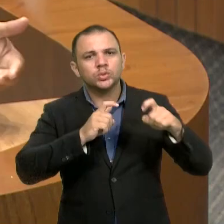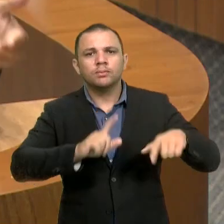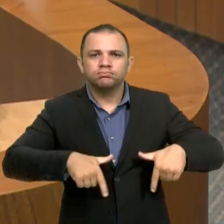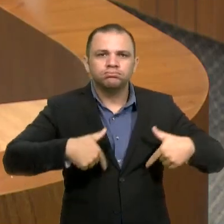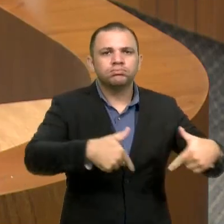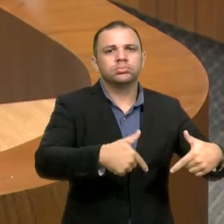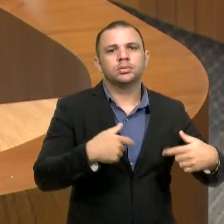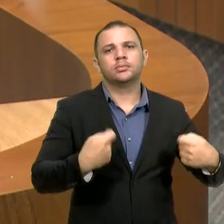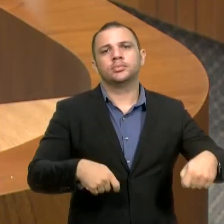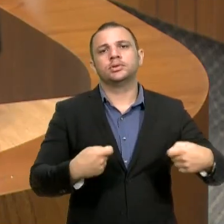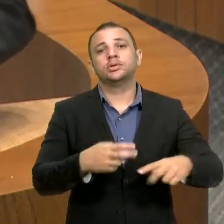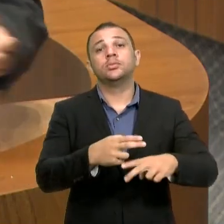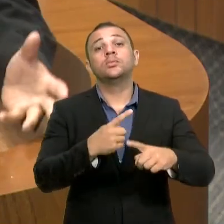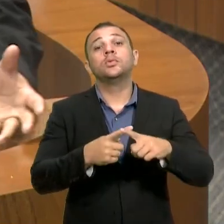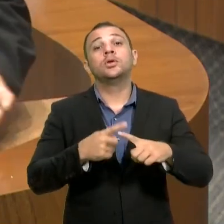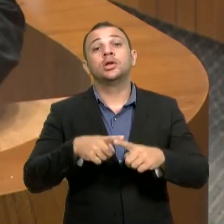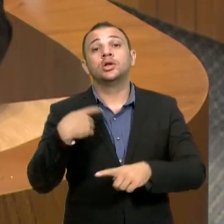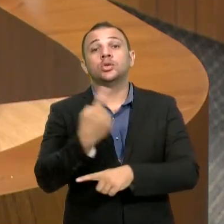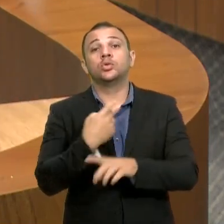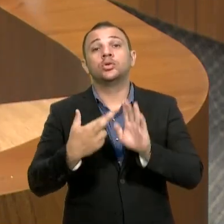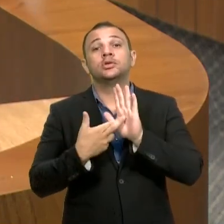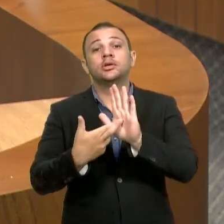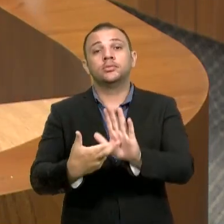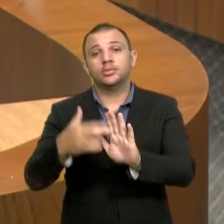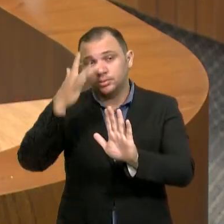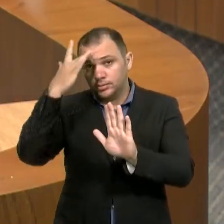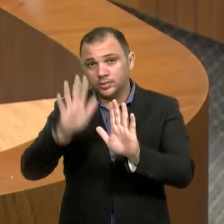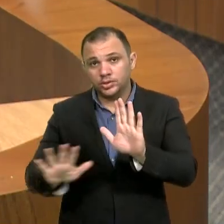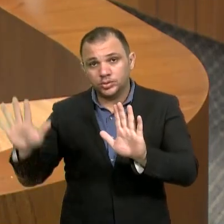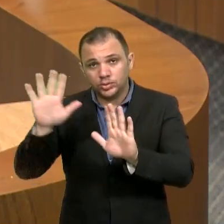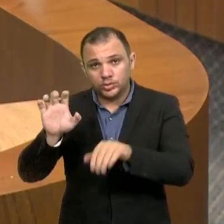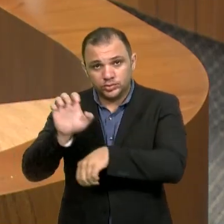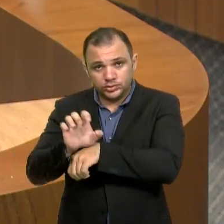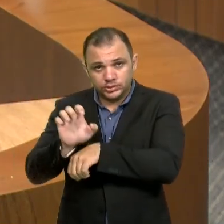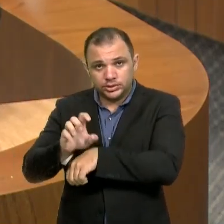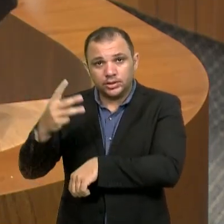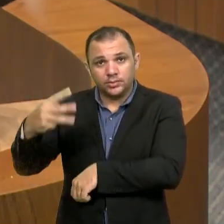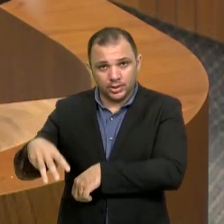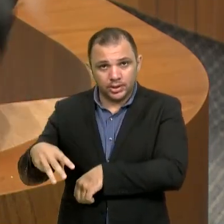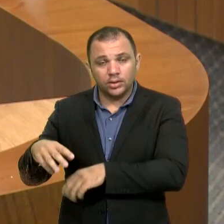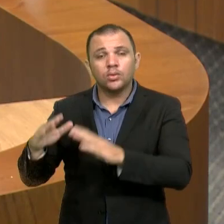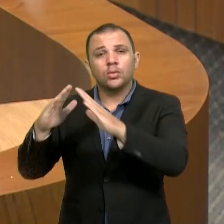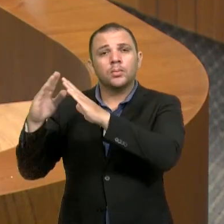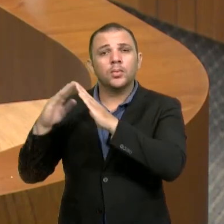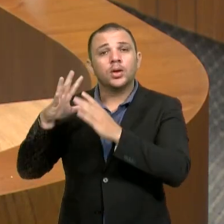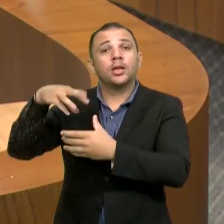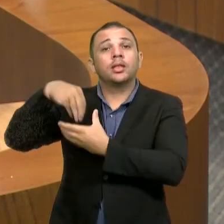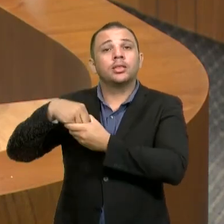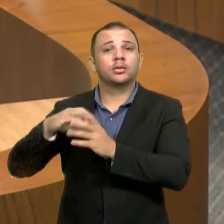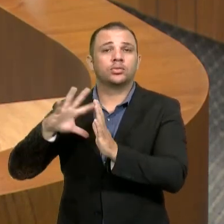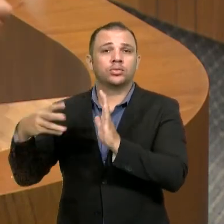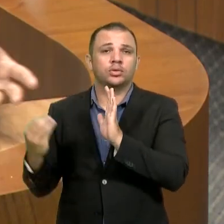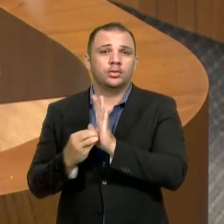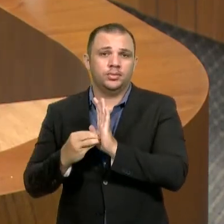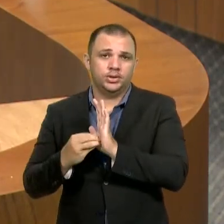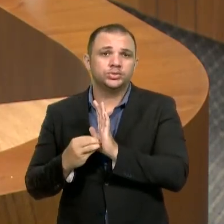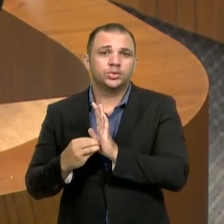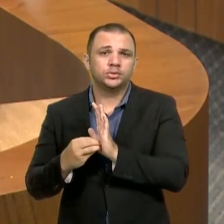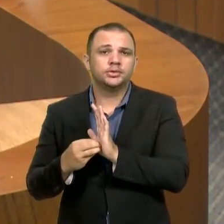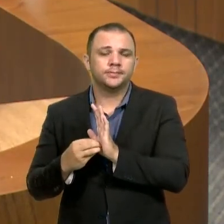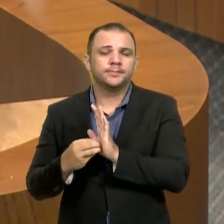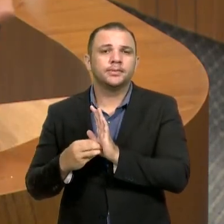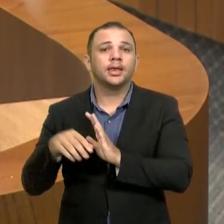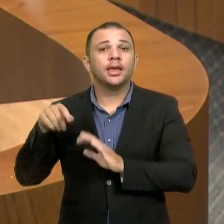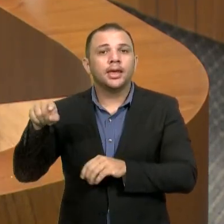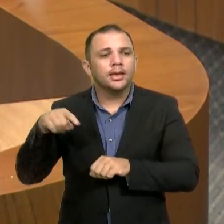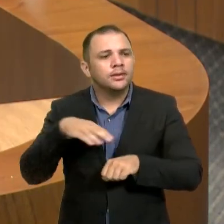nós representamos aqui os maranhenses que moram no nosso Estado, dentro do bioma Amazônia, e dialogam